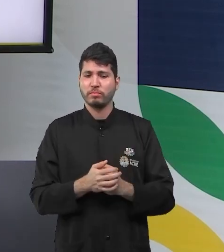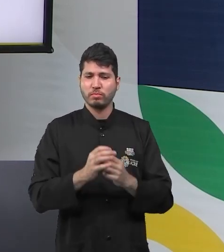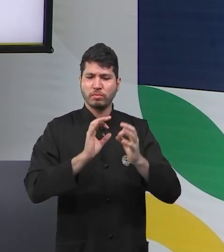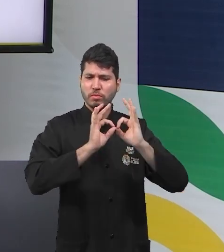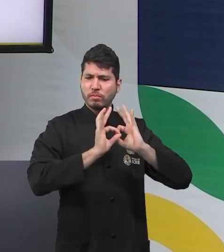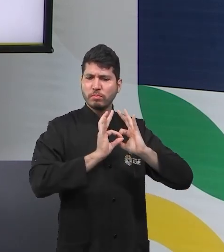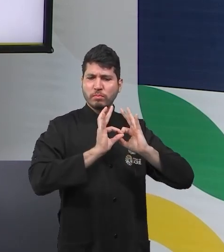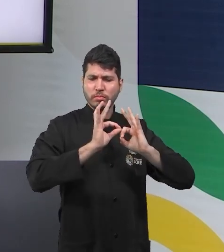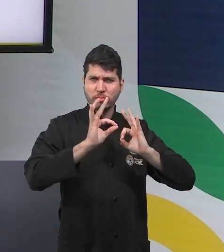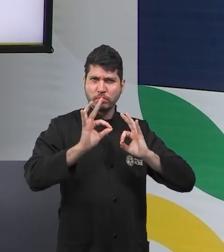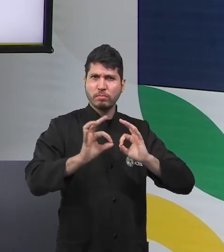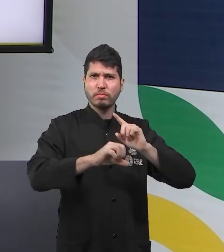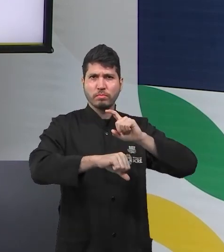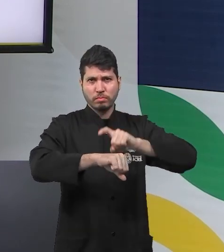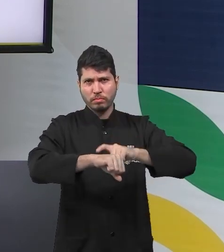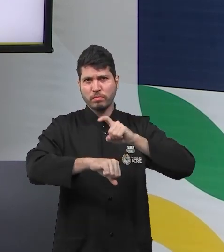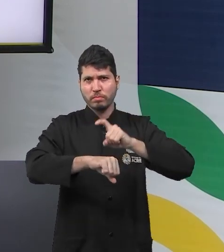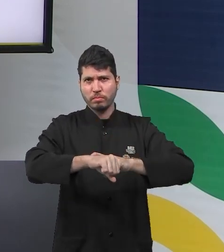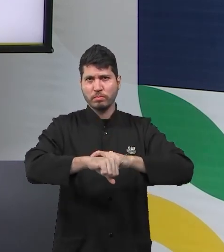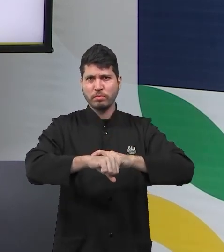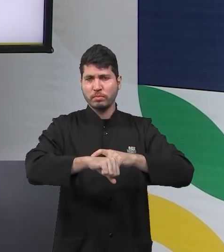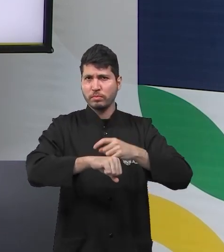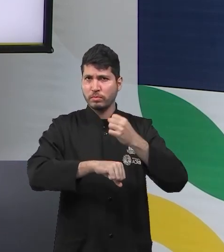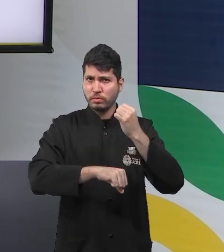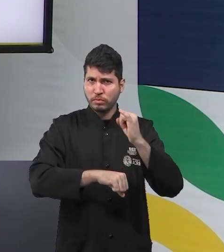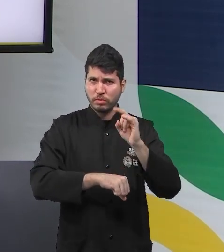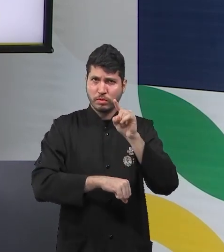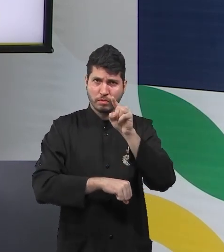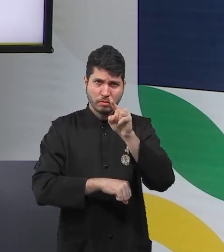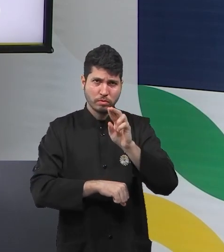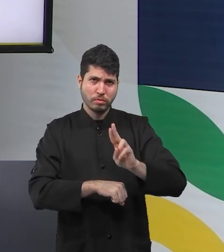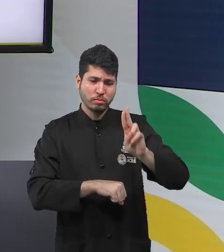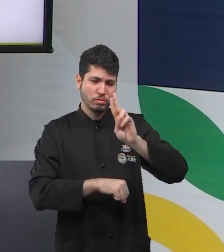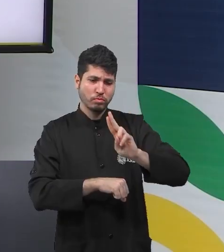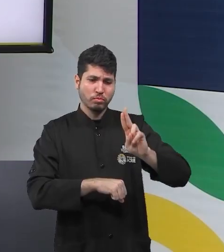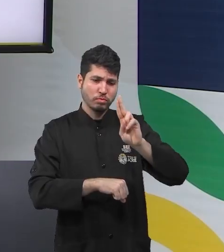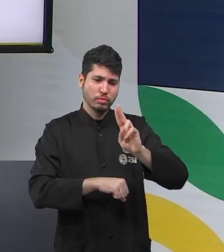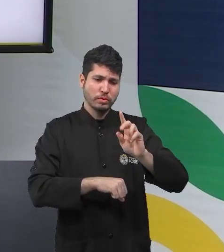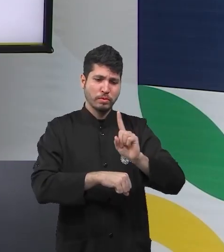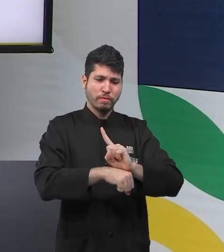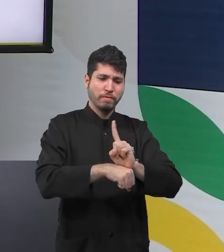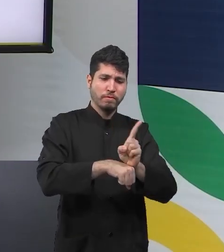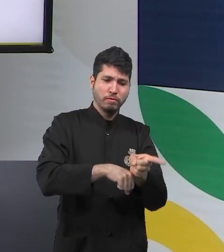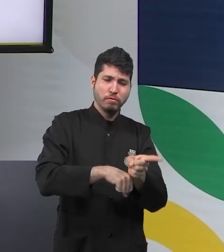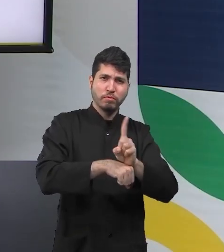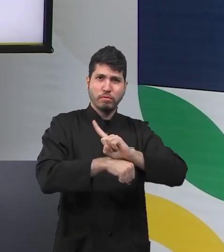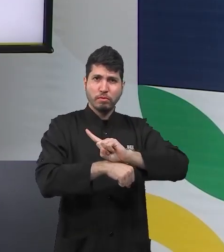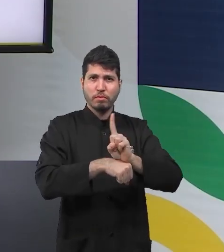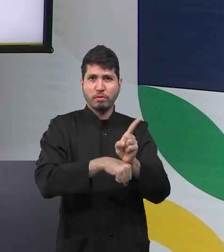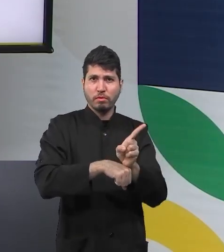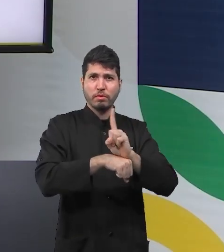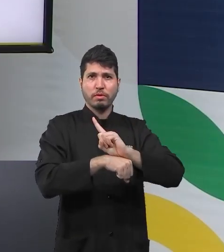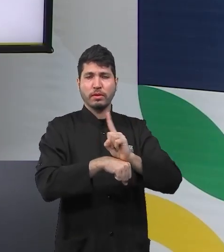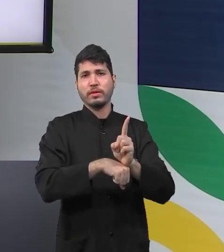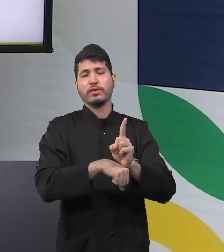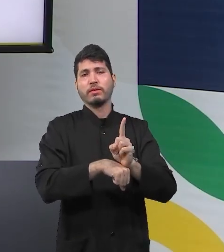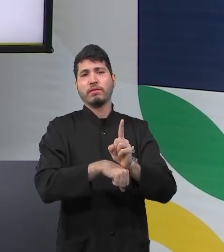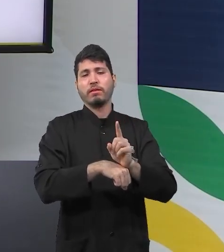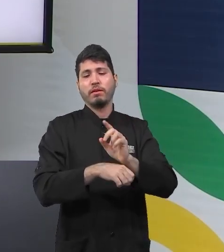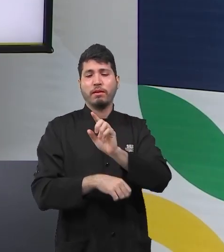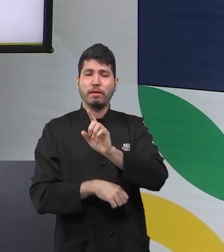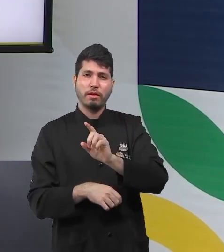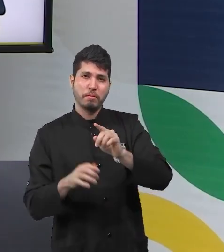distância e o tempo, quando você aplica a velocidade, elas se tornam grandezas